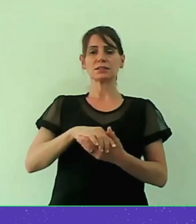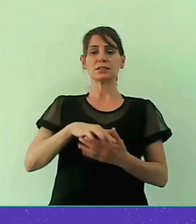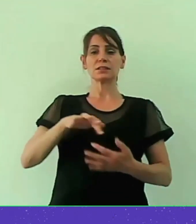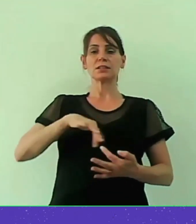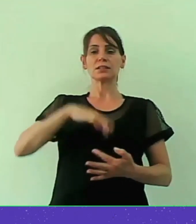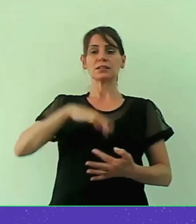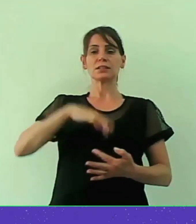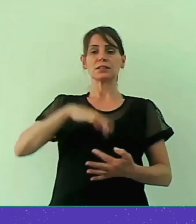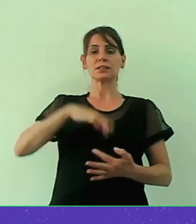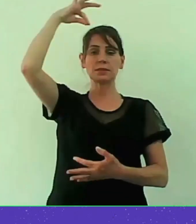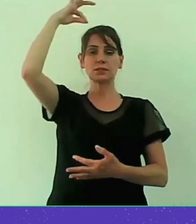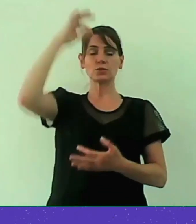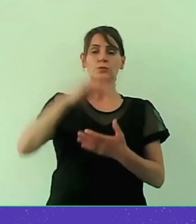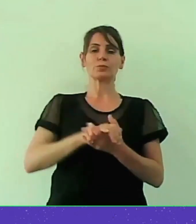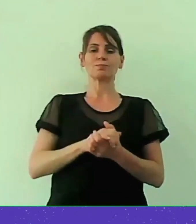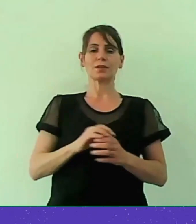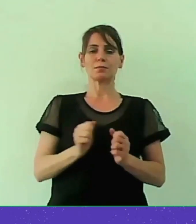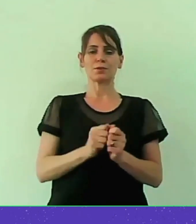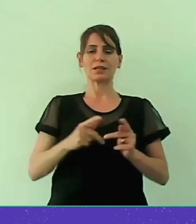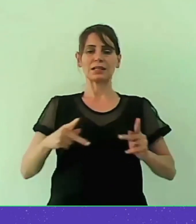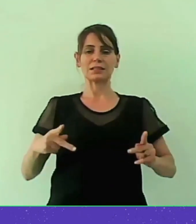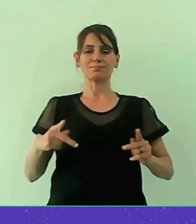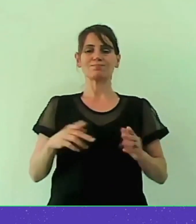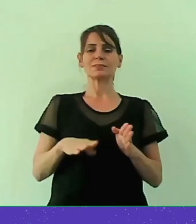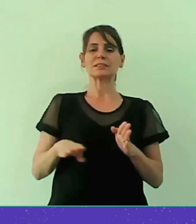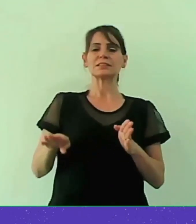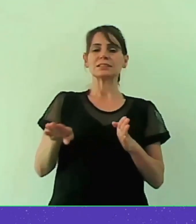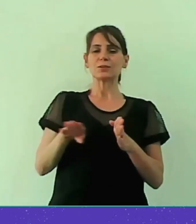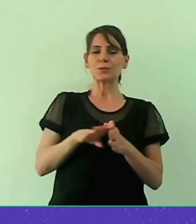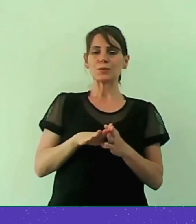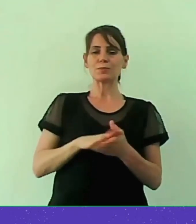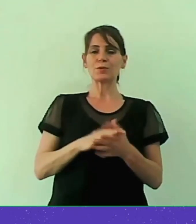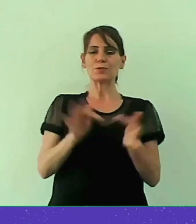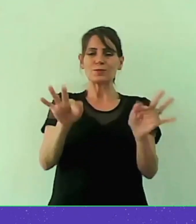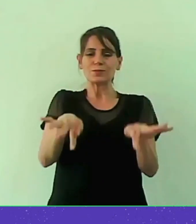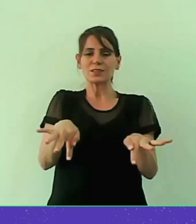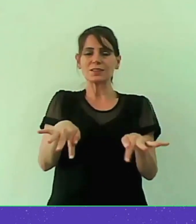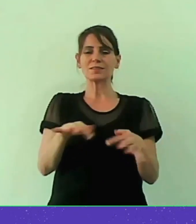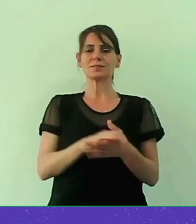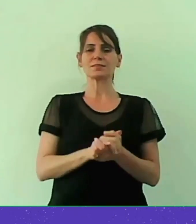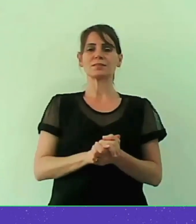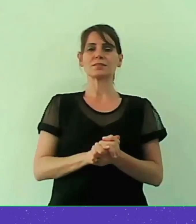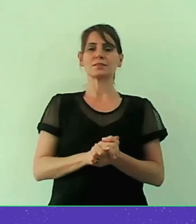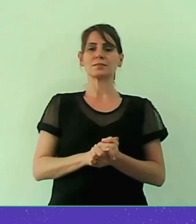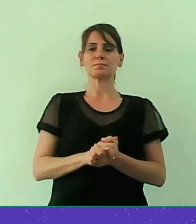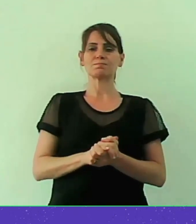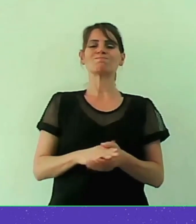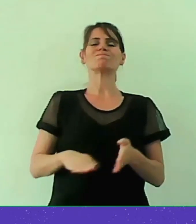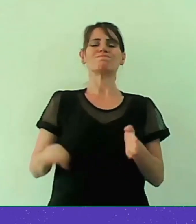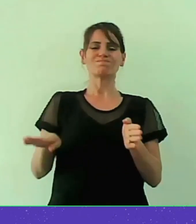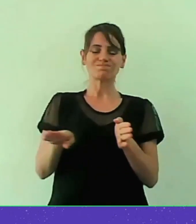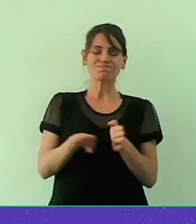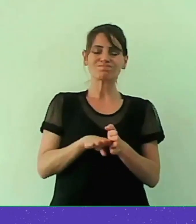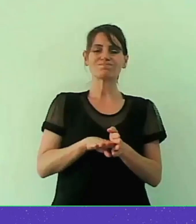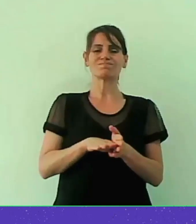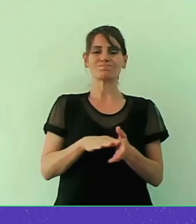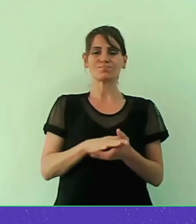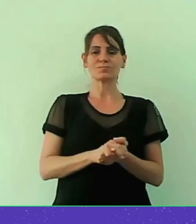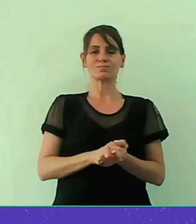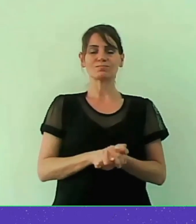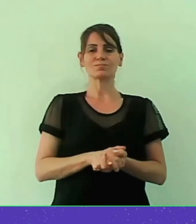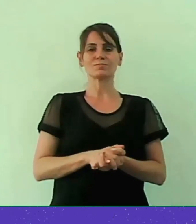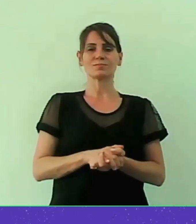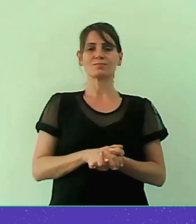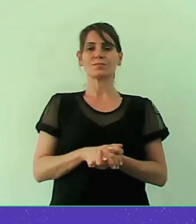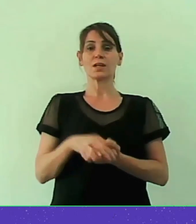A era do Apocalipse chegou. A era final, da conclusão da era, chegou. E nós